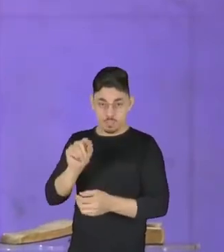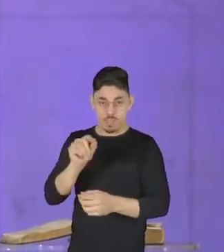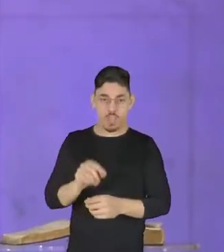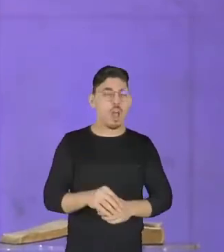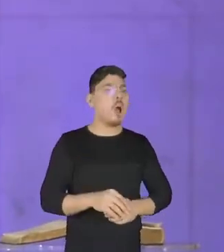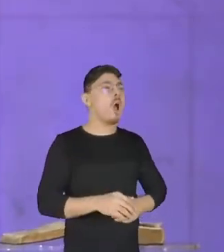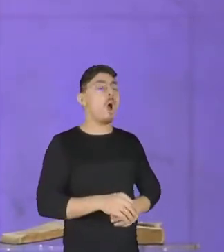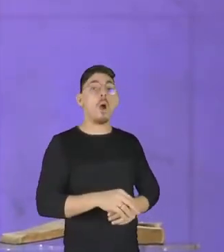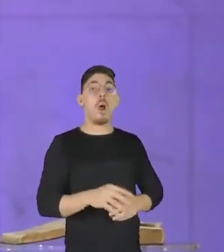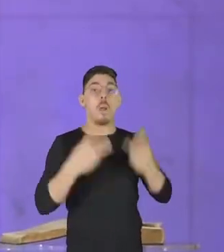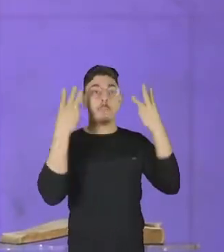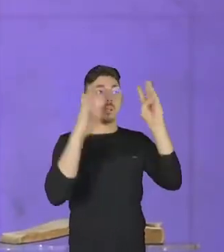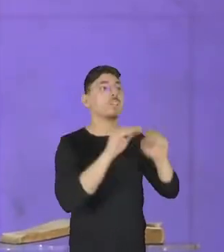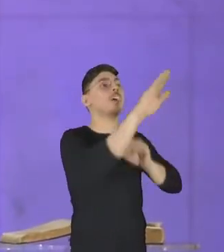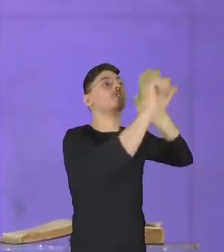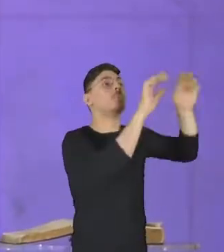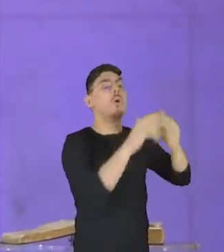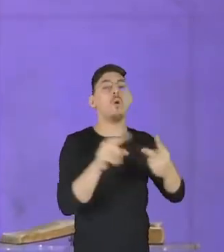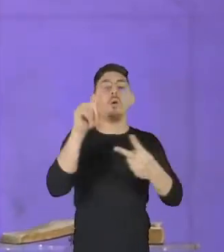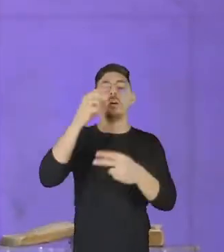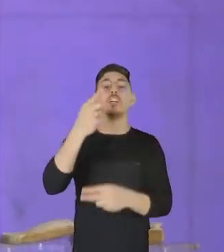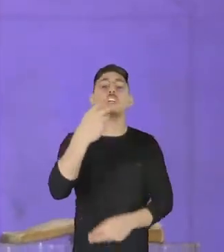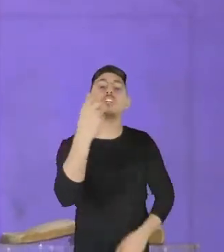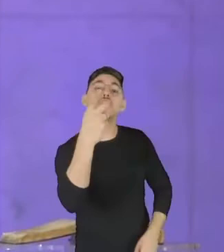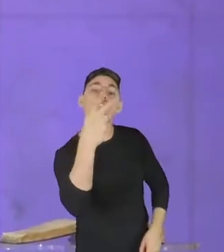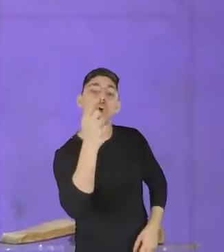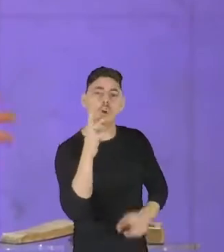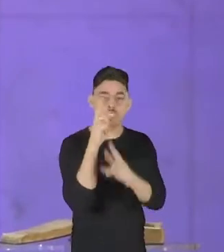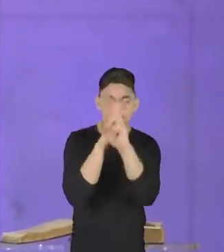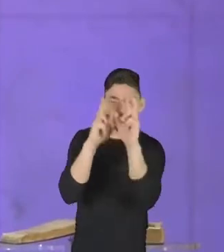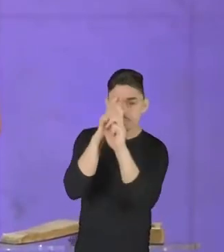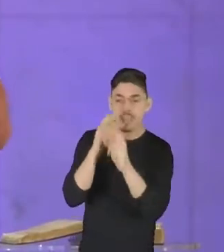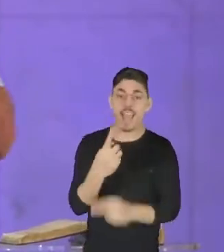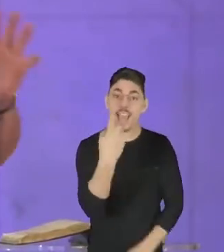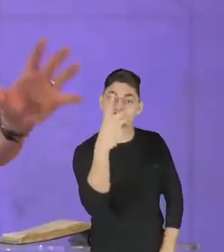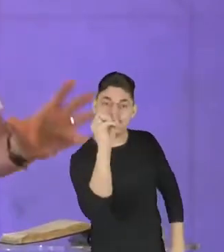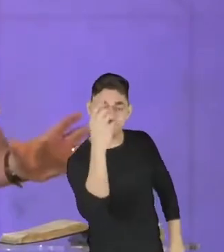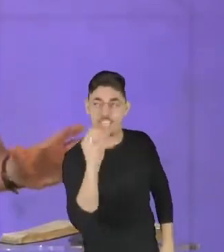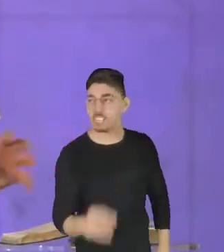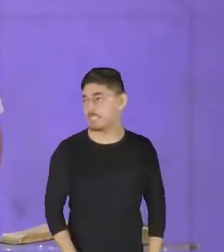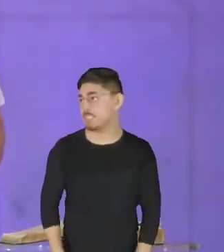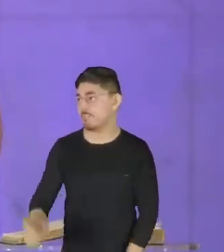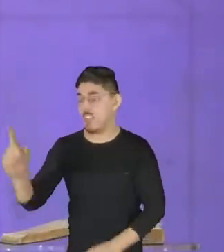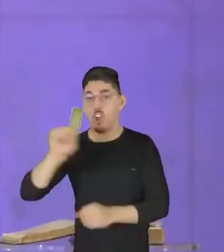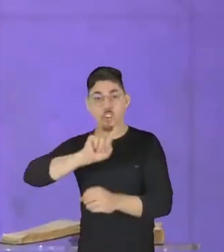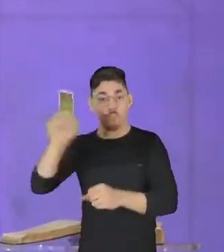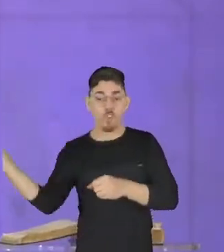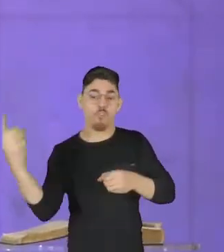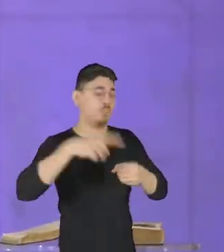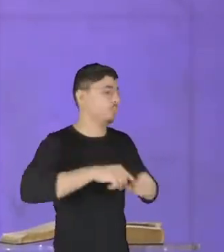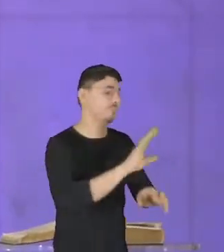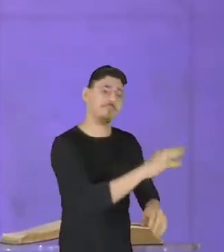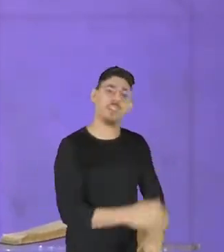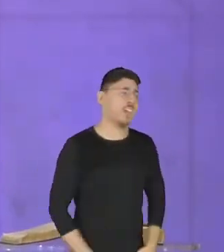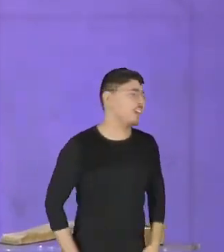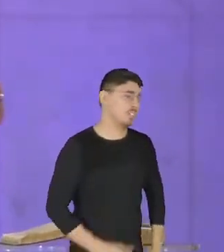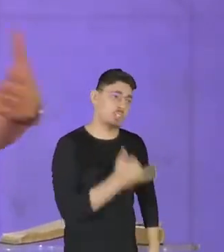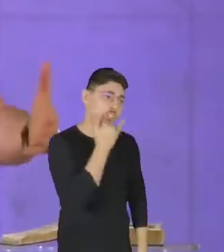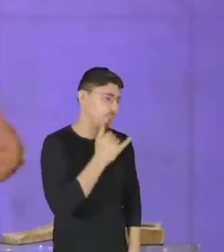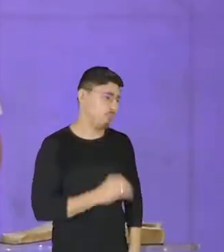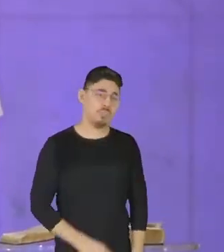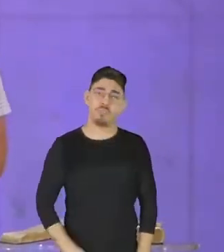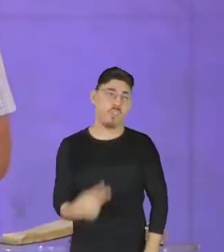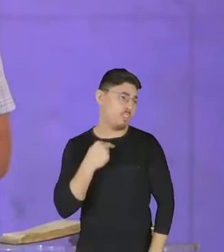de Israel, 12 espias, 10 dos 12 espias disseram o seguinte, ei galera, não dá para a gente ir lá não, porque a terra